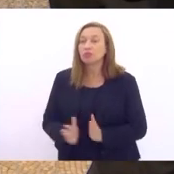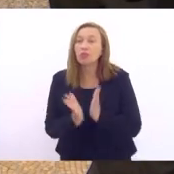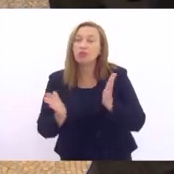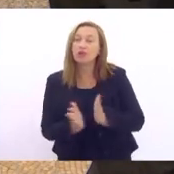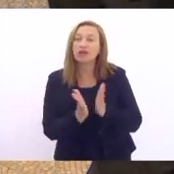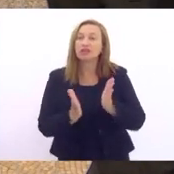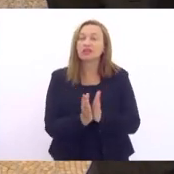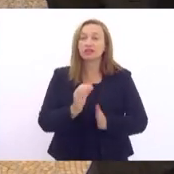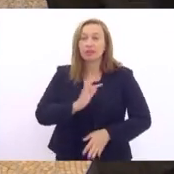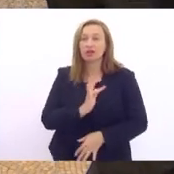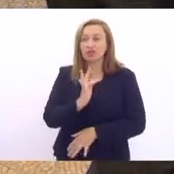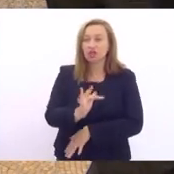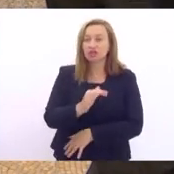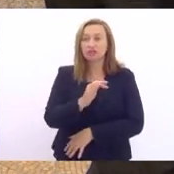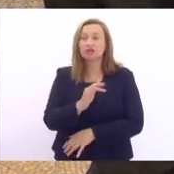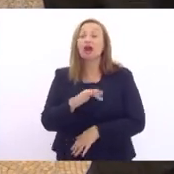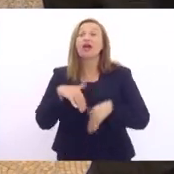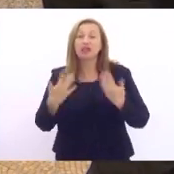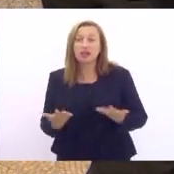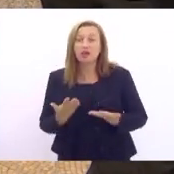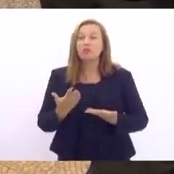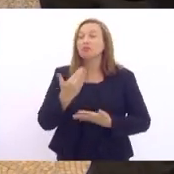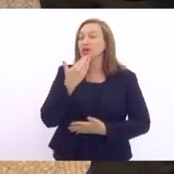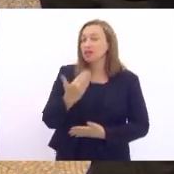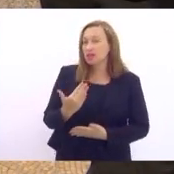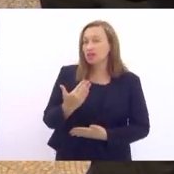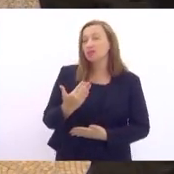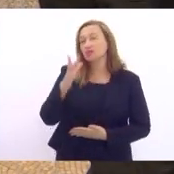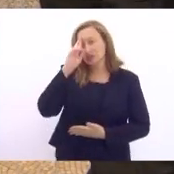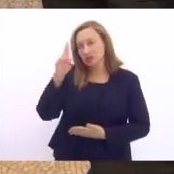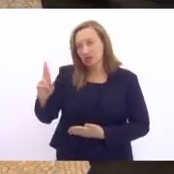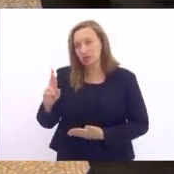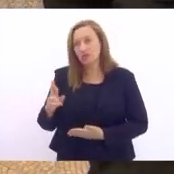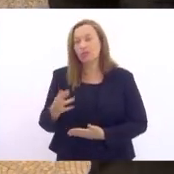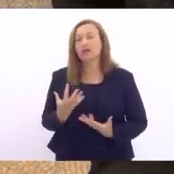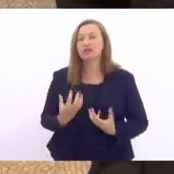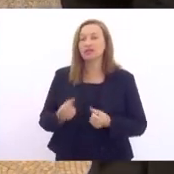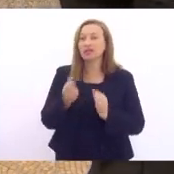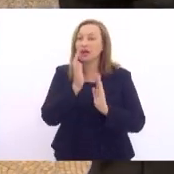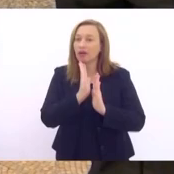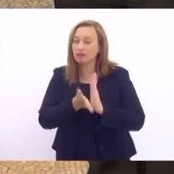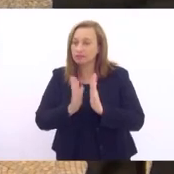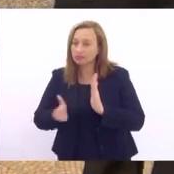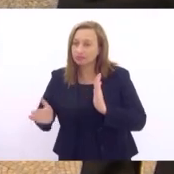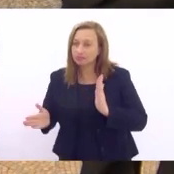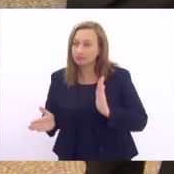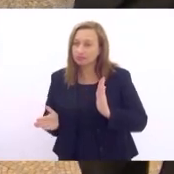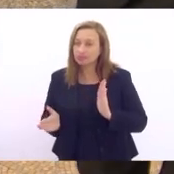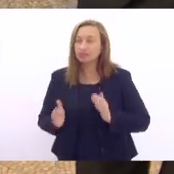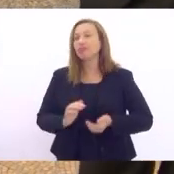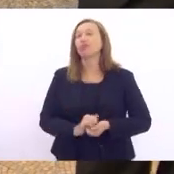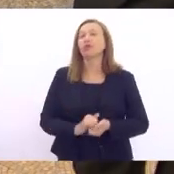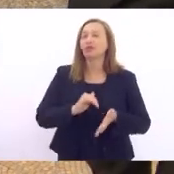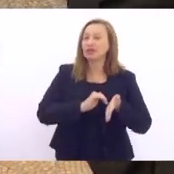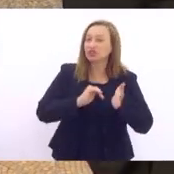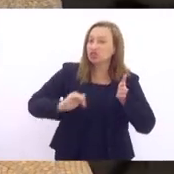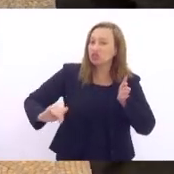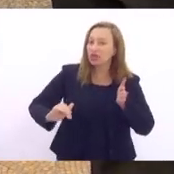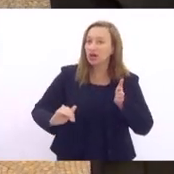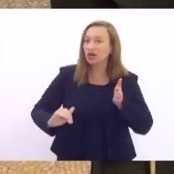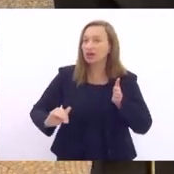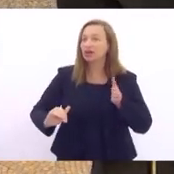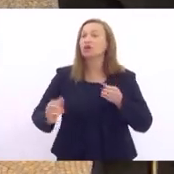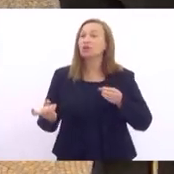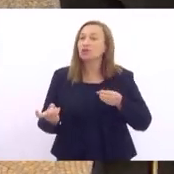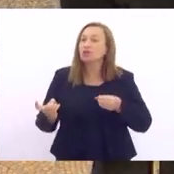que o senhor deferisse a nossa questão de ordem, baixando diligência, assim que retornar, vamos retornar